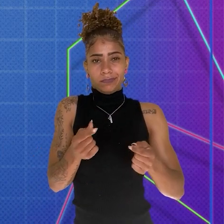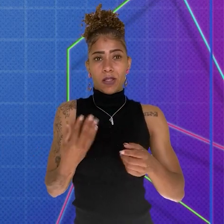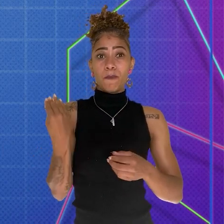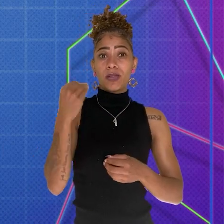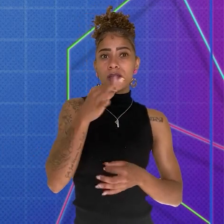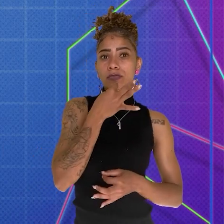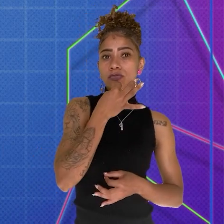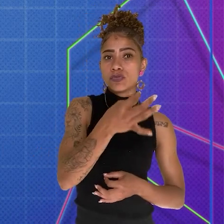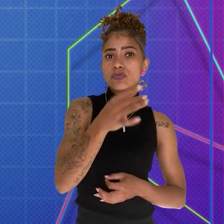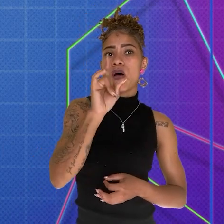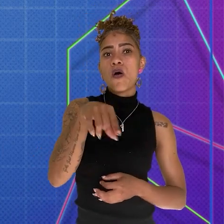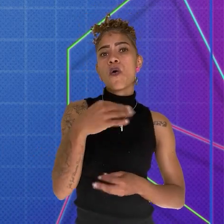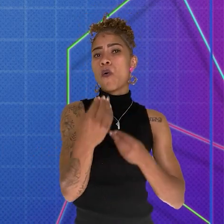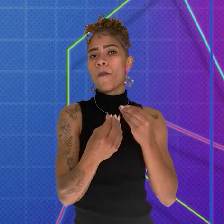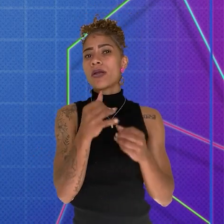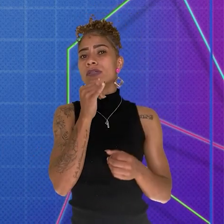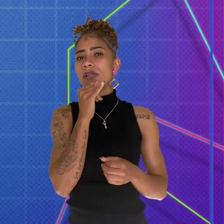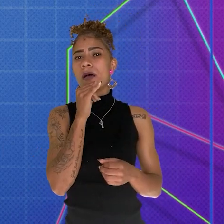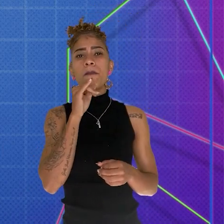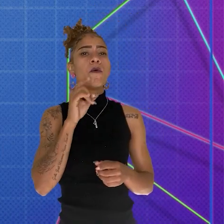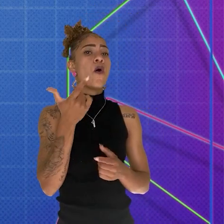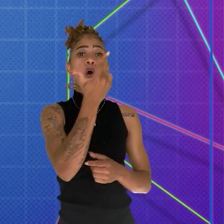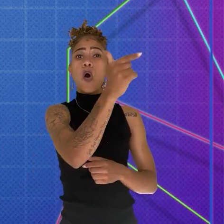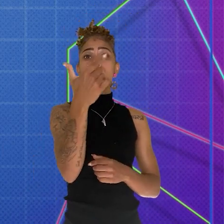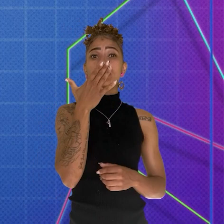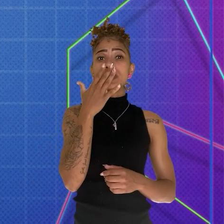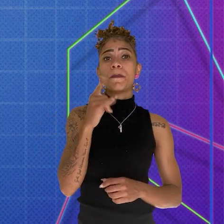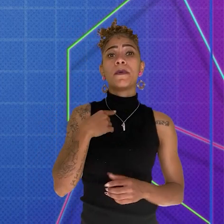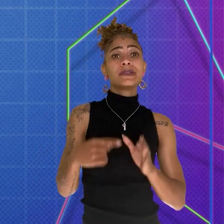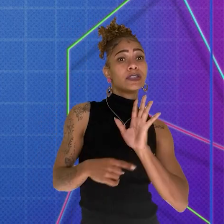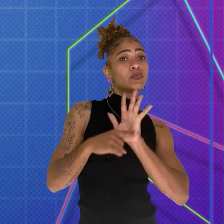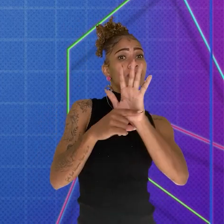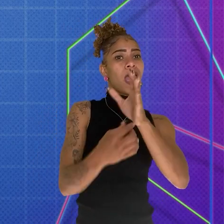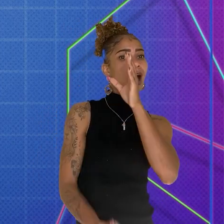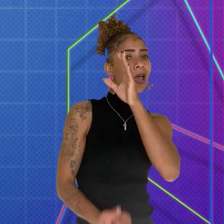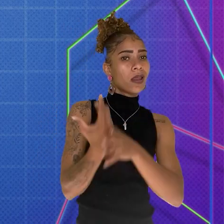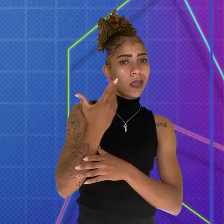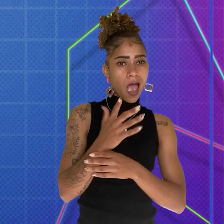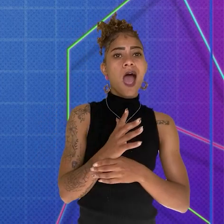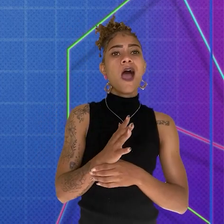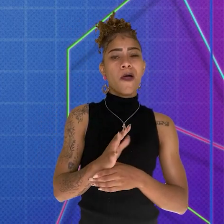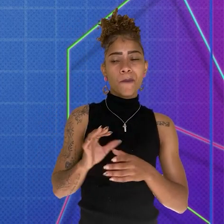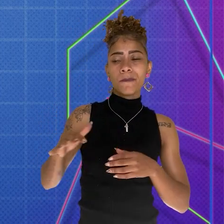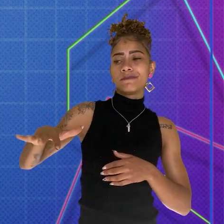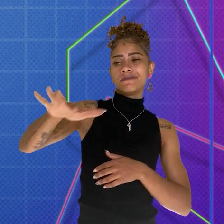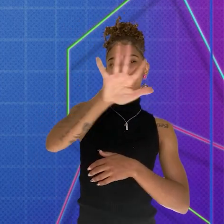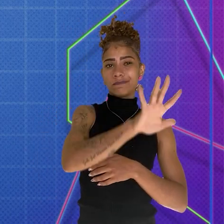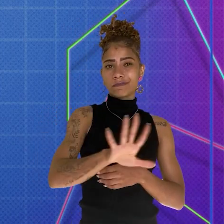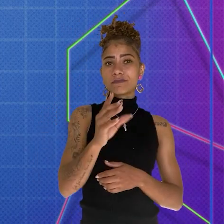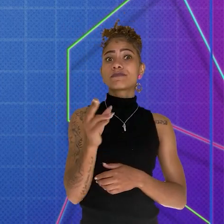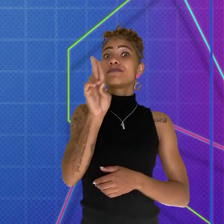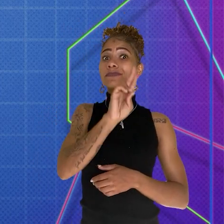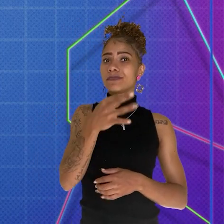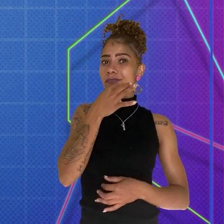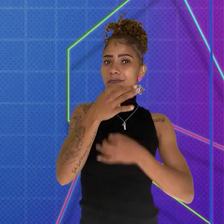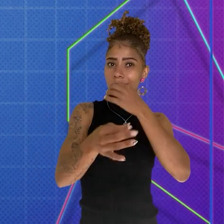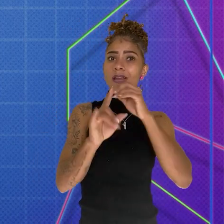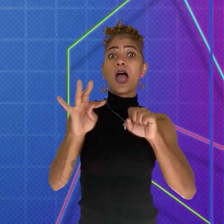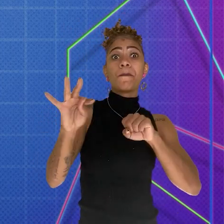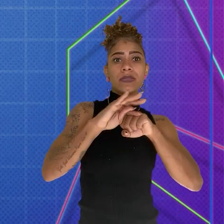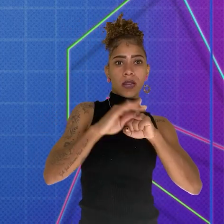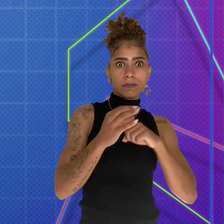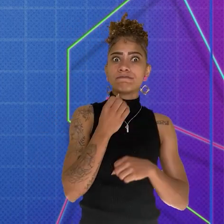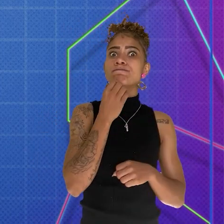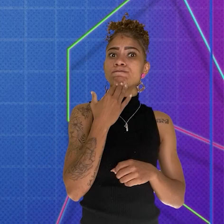Adicionar efeitos sonoros adicionais, como eco ou reverberação, pode ajudar a criar um ambiente mais realista. Usar camadas de som é uma